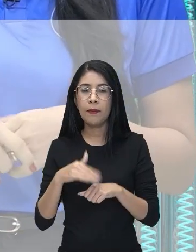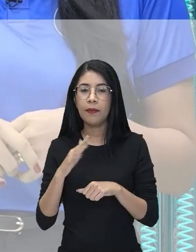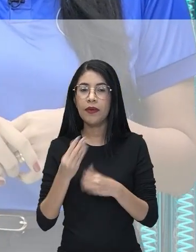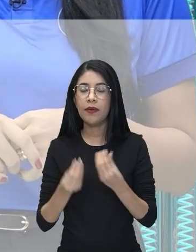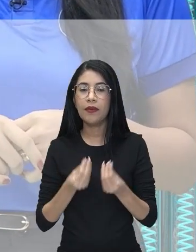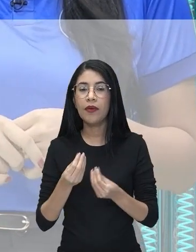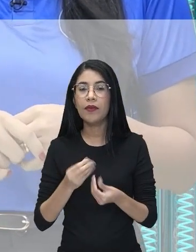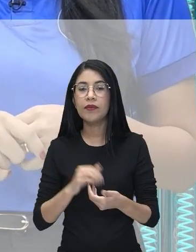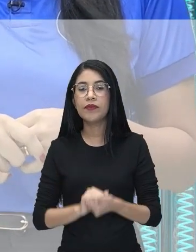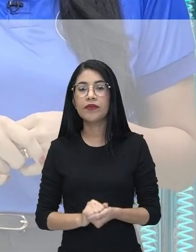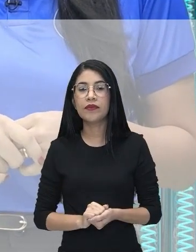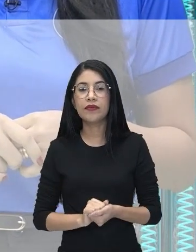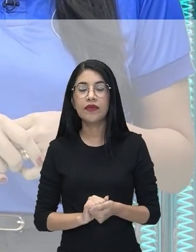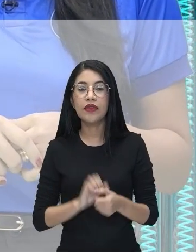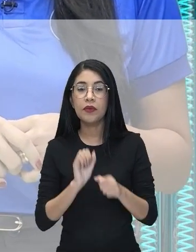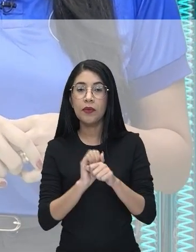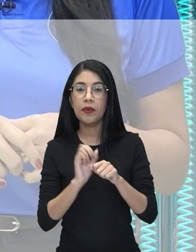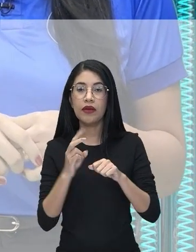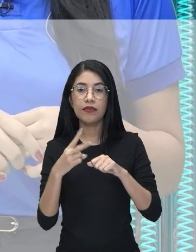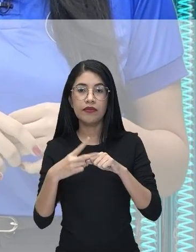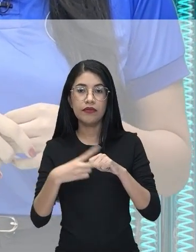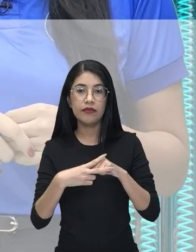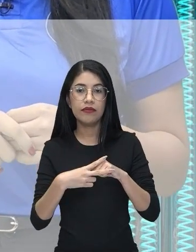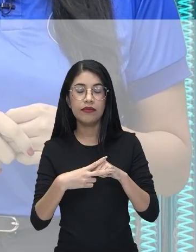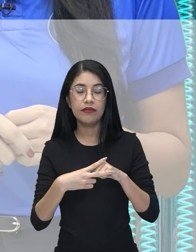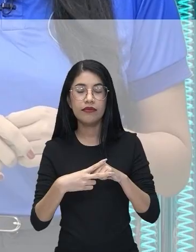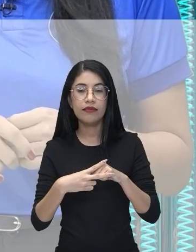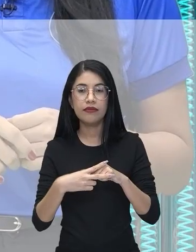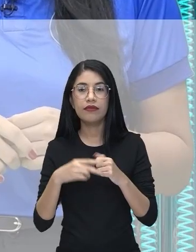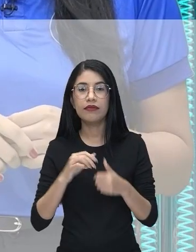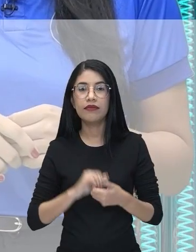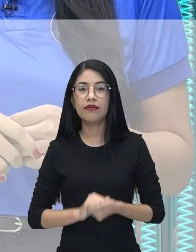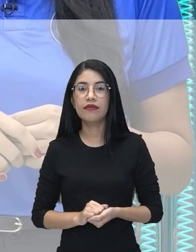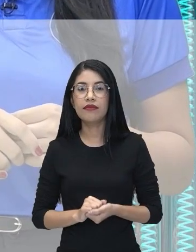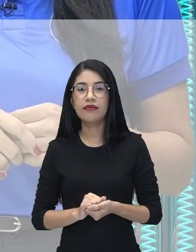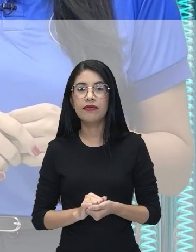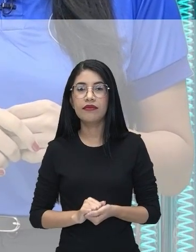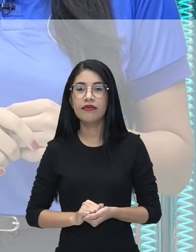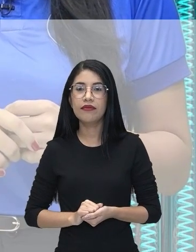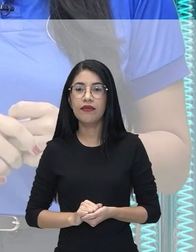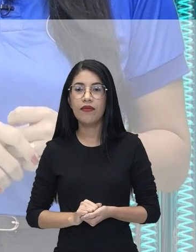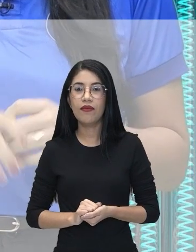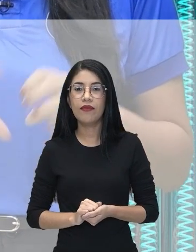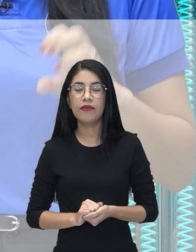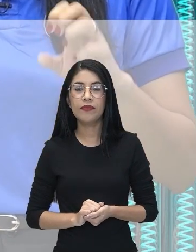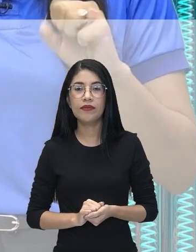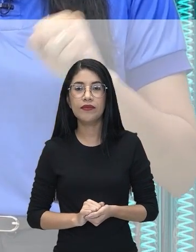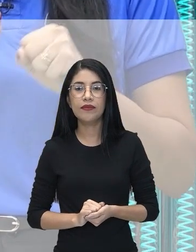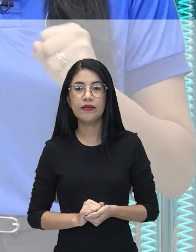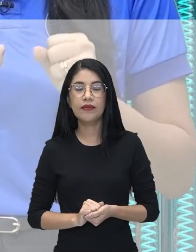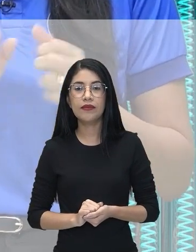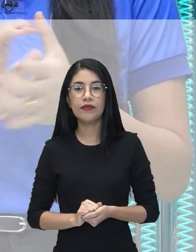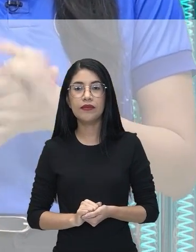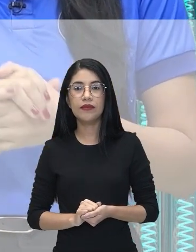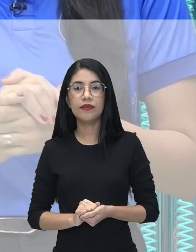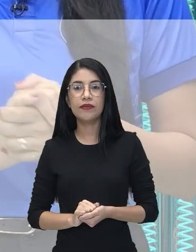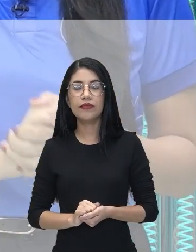que são os adverbs, que são os advérbios, ok? Então,